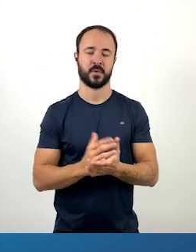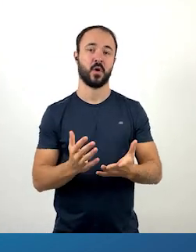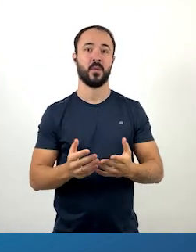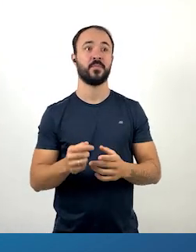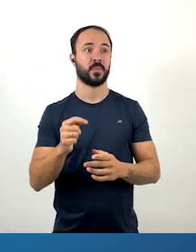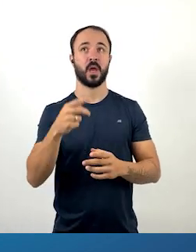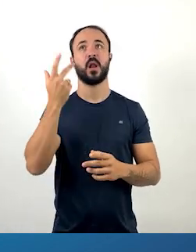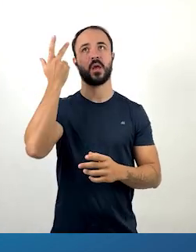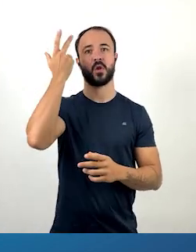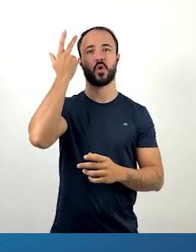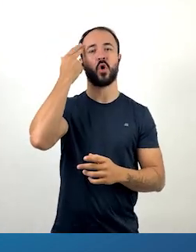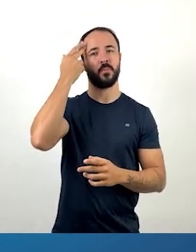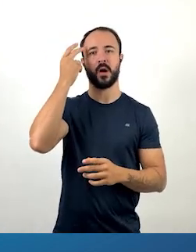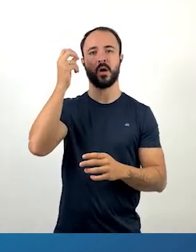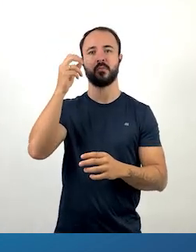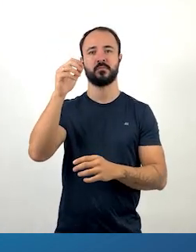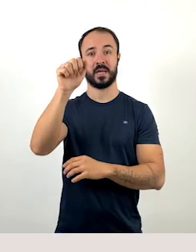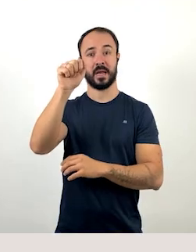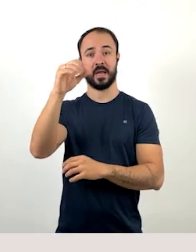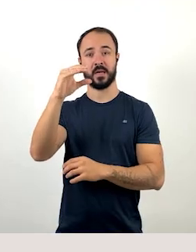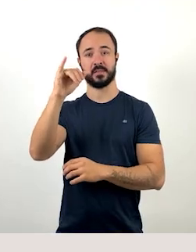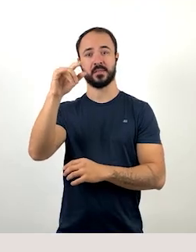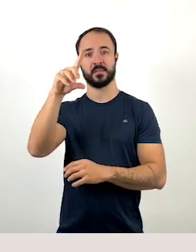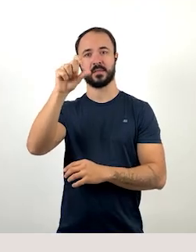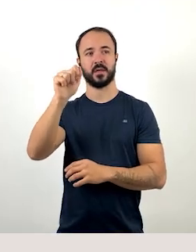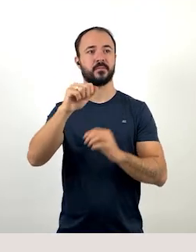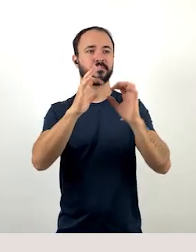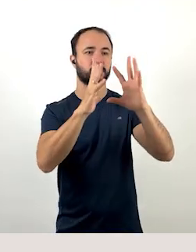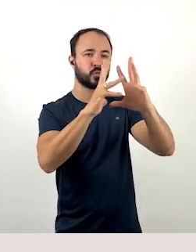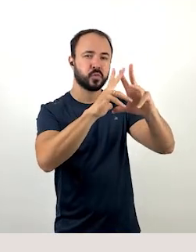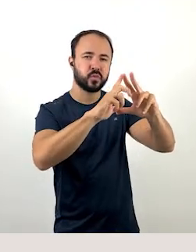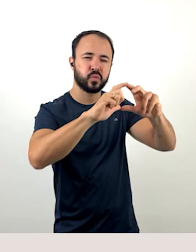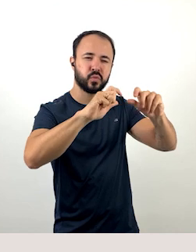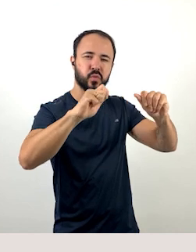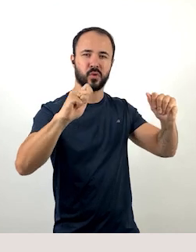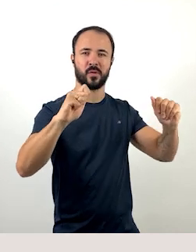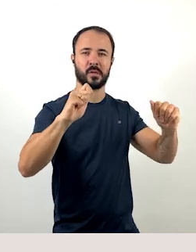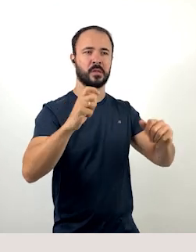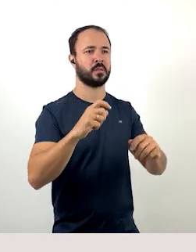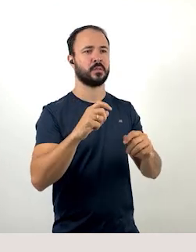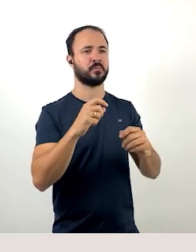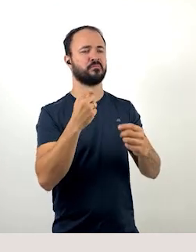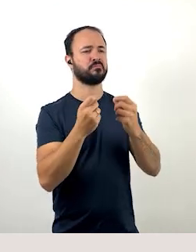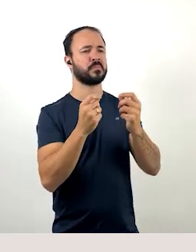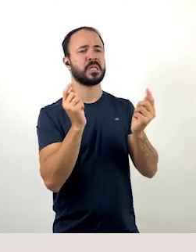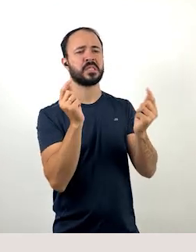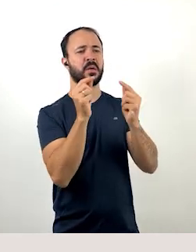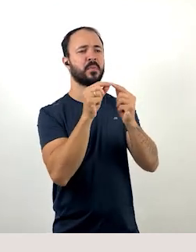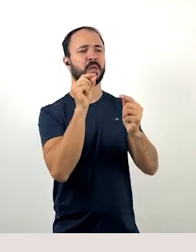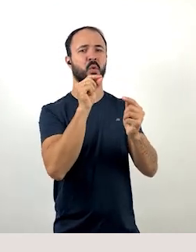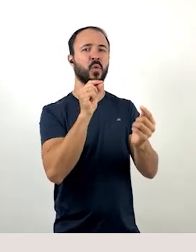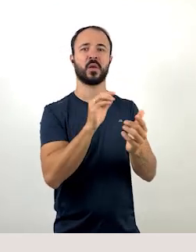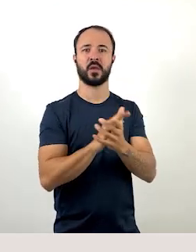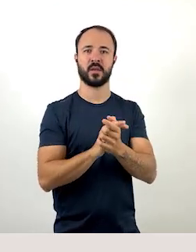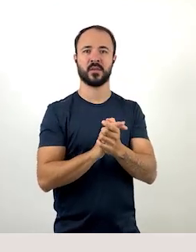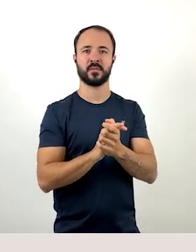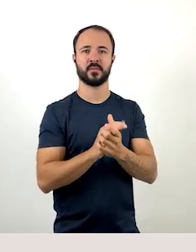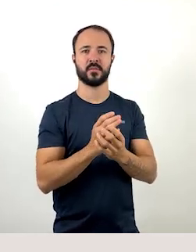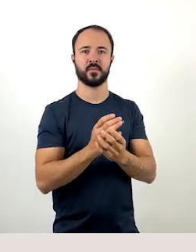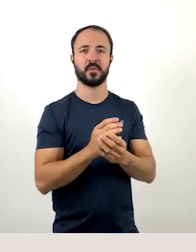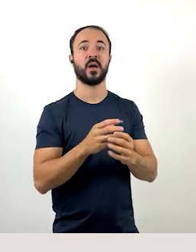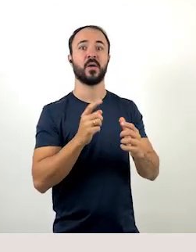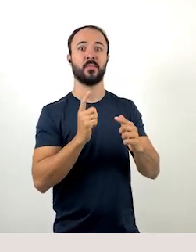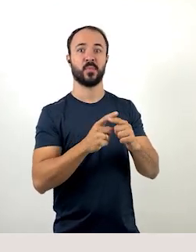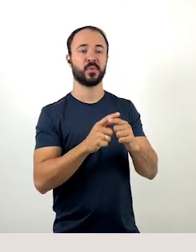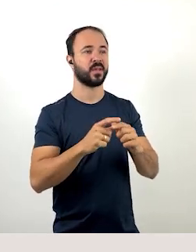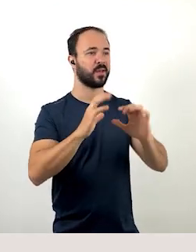nenhum prejuízo. Porém, no caso da chuva chamada propriamente ácida, é aquela que traz mais prejuízos por causa